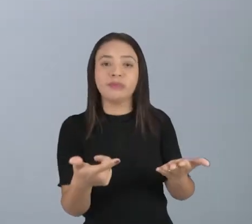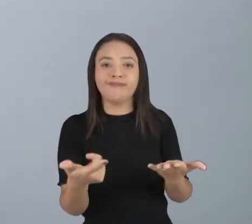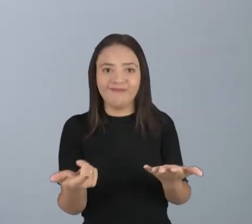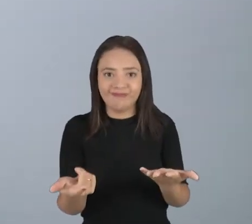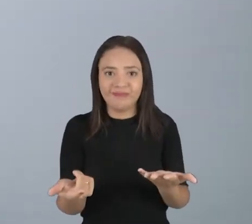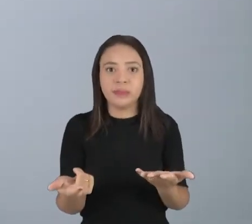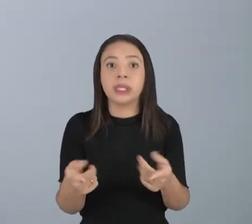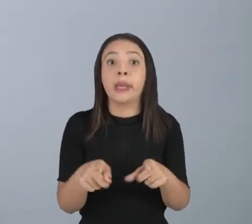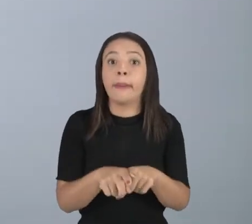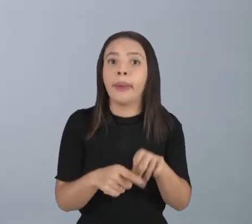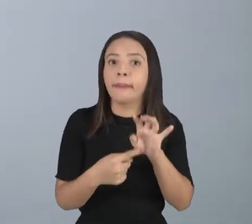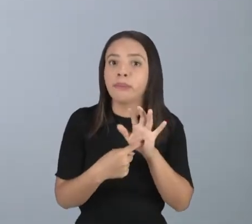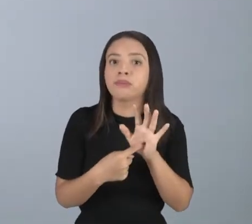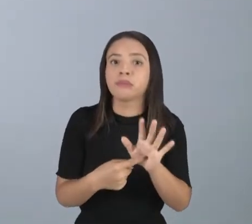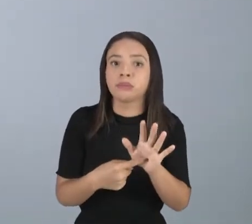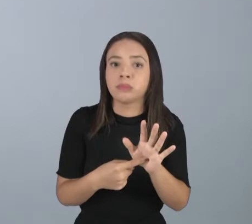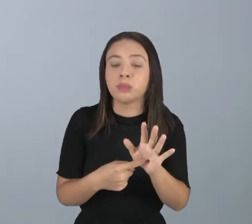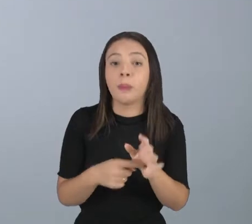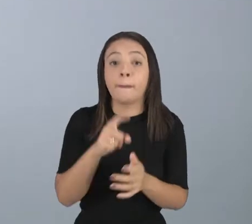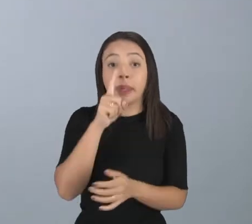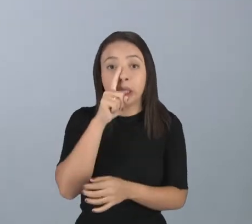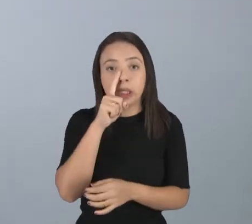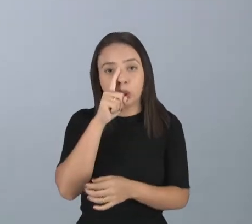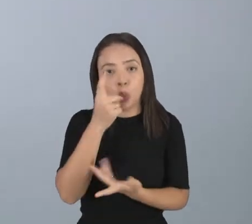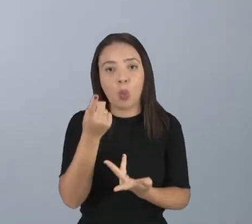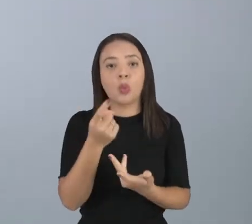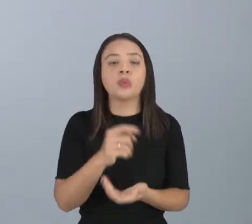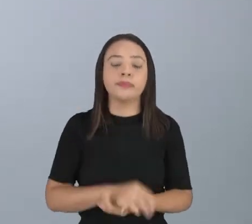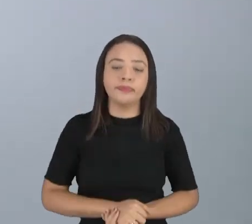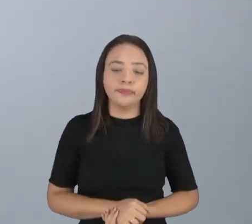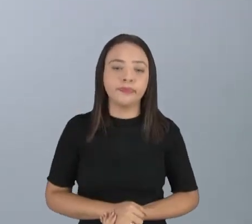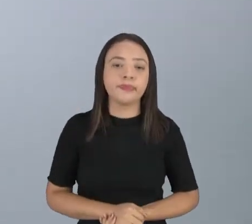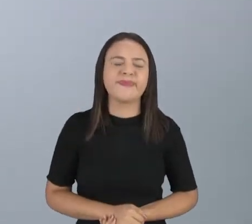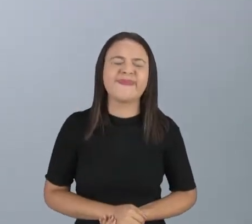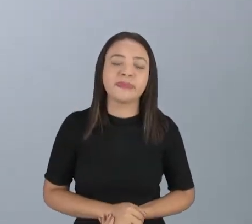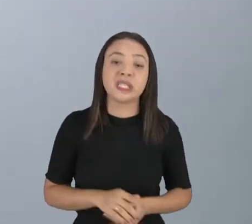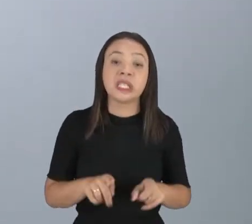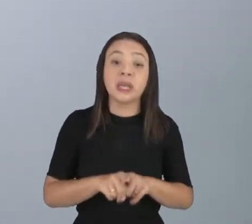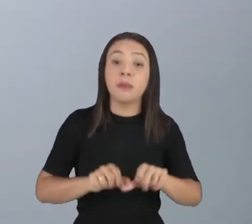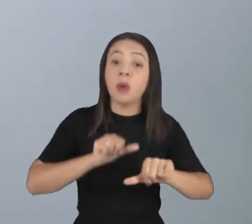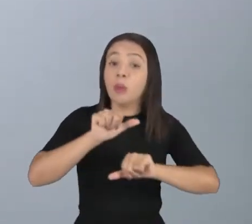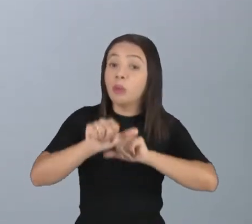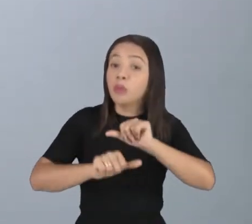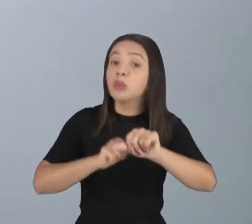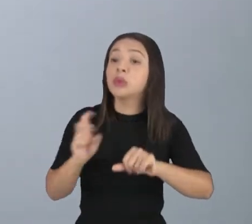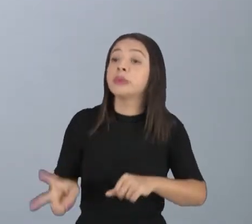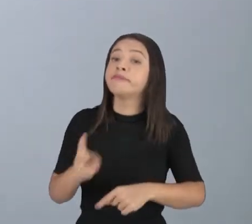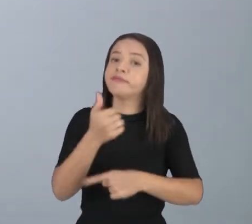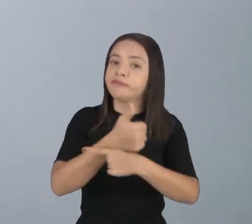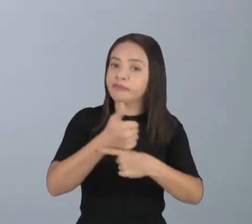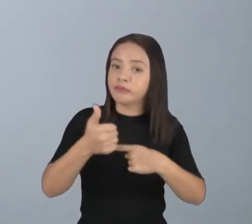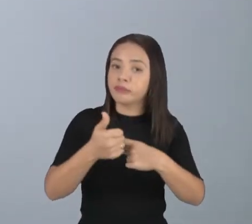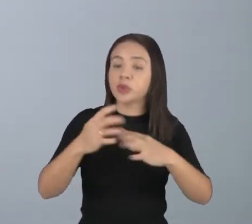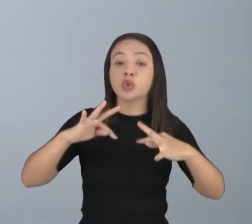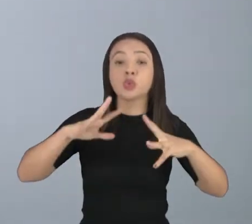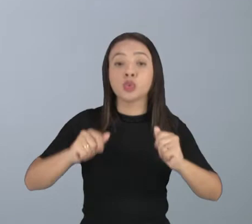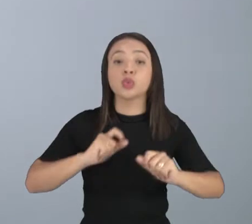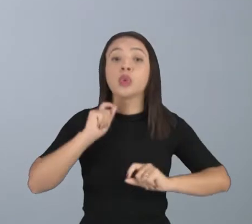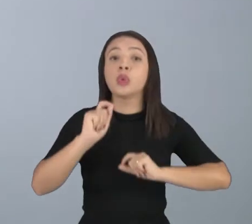né? Acontece conosco, com nossos vizinhos e assim por diante. As mudanças de valores morais, tudo isso são consequências,